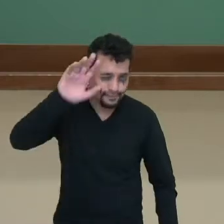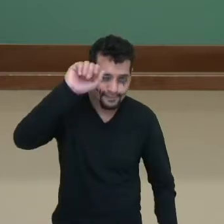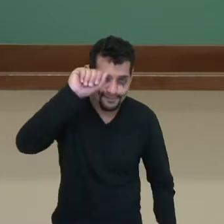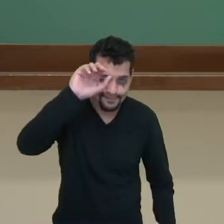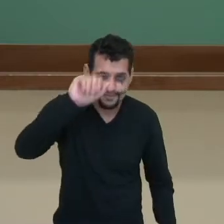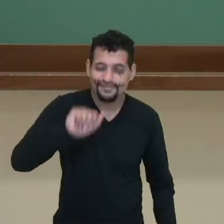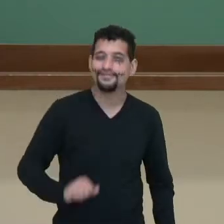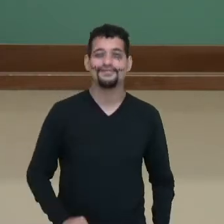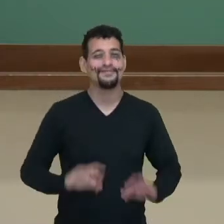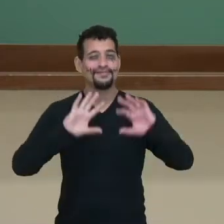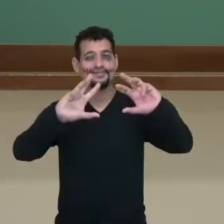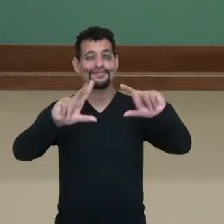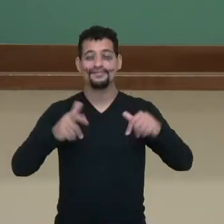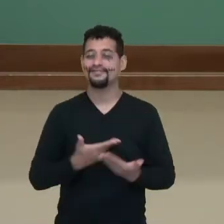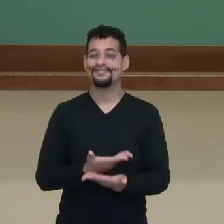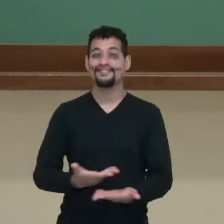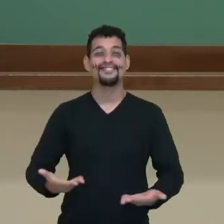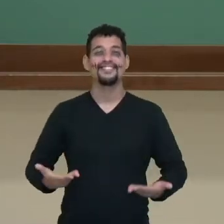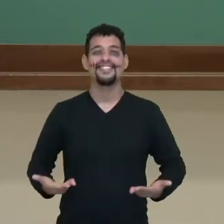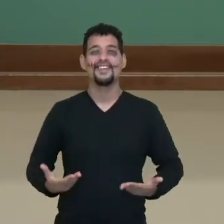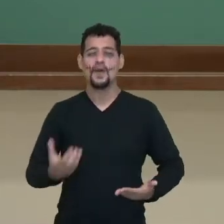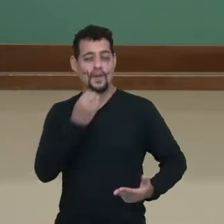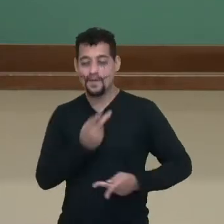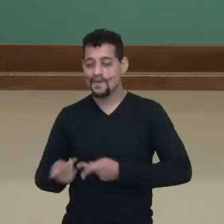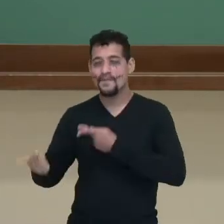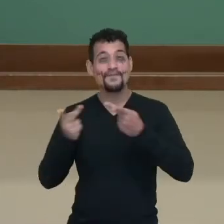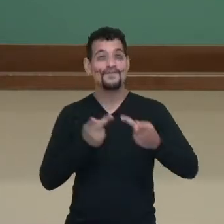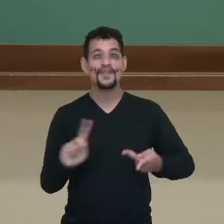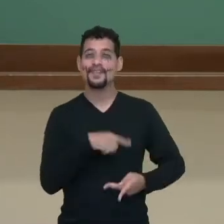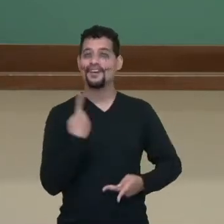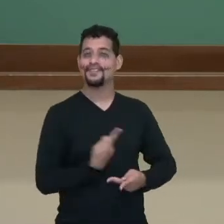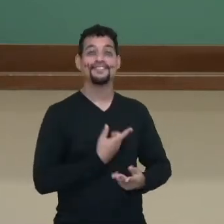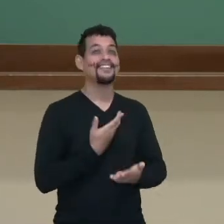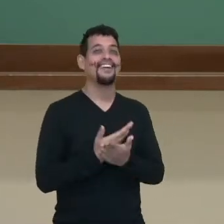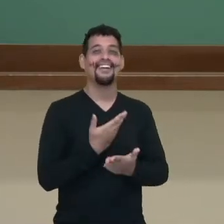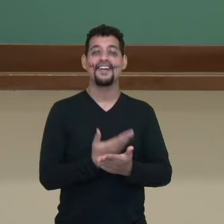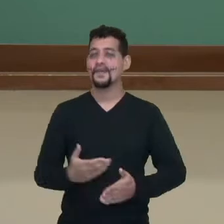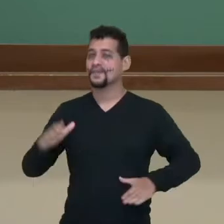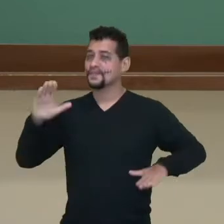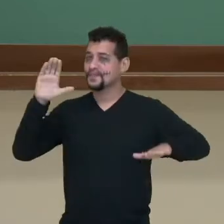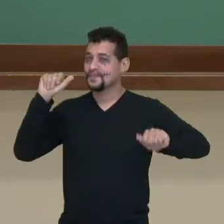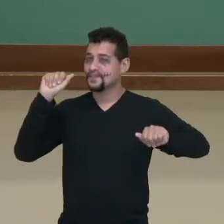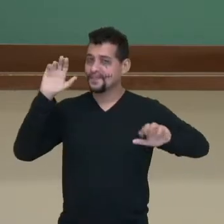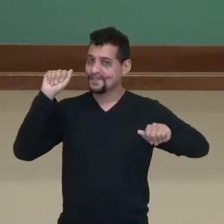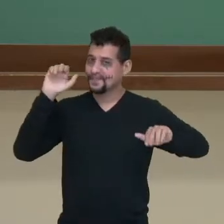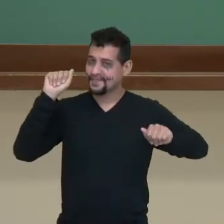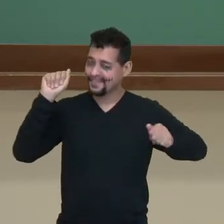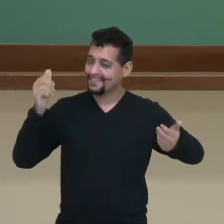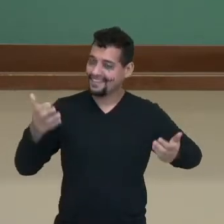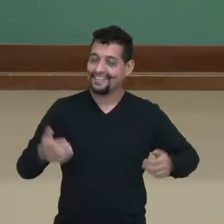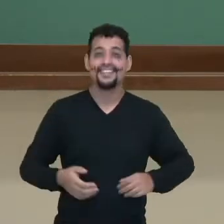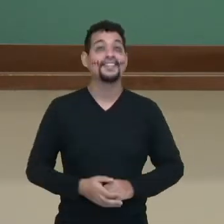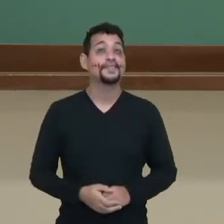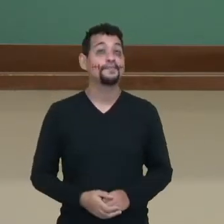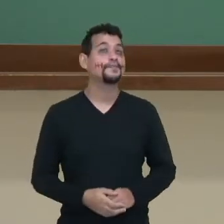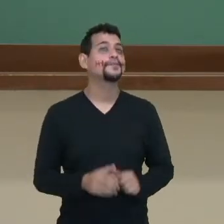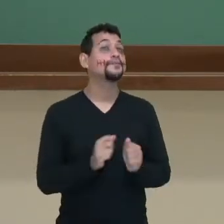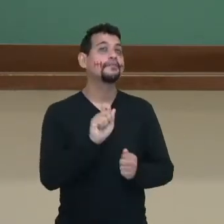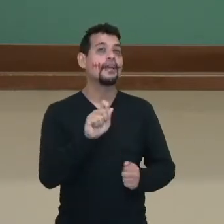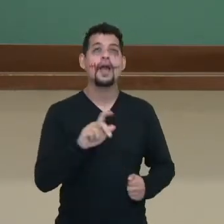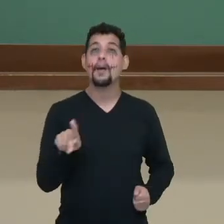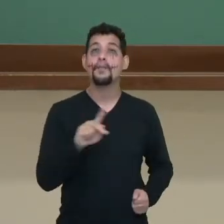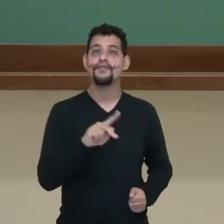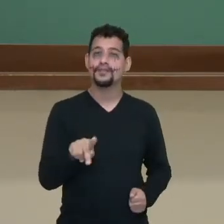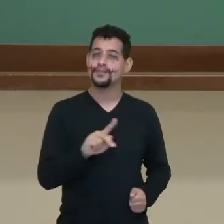¿qué tal, chicos y chicas? Sean bienvenidos a nuestra clase de língua espanhola. E aqui com vocês,